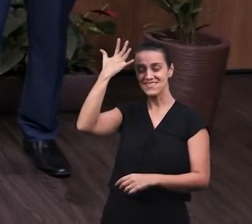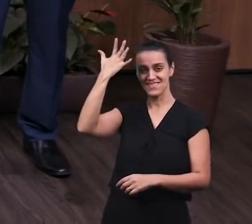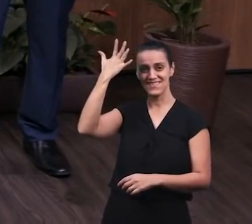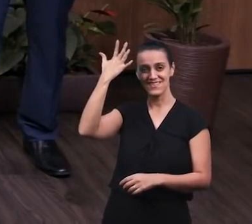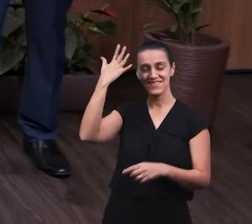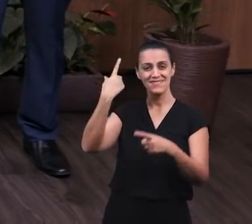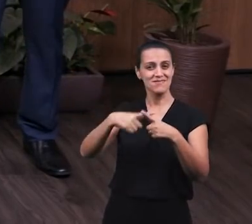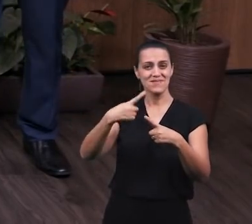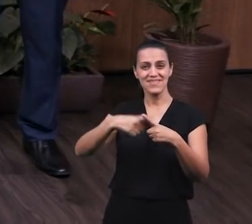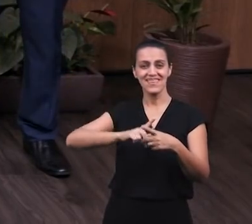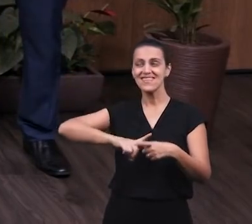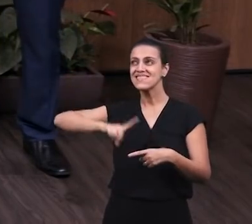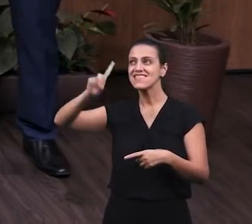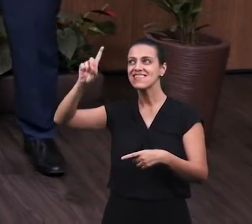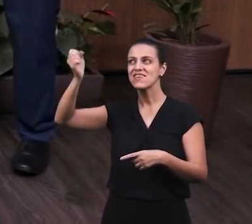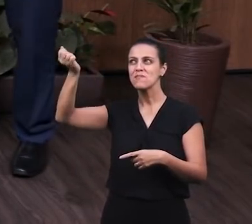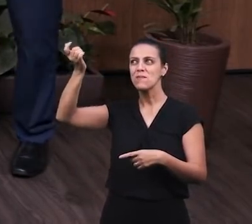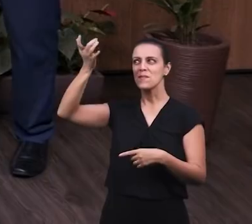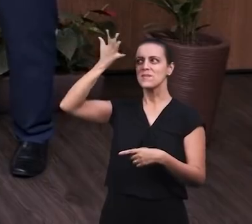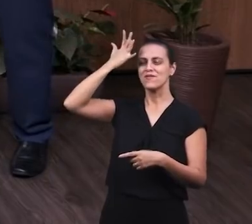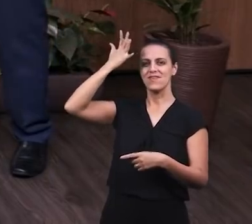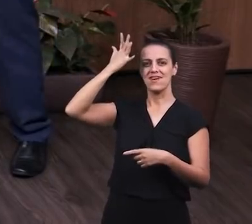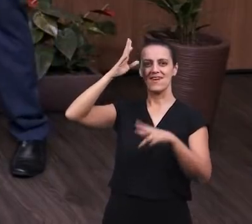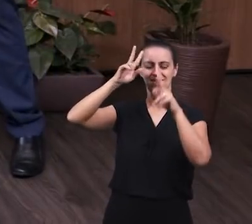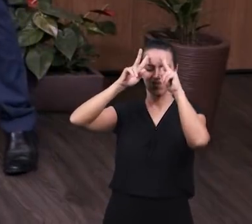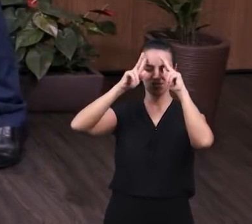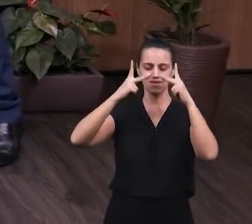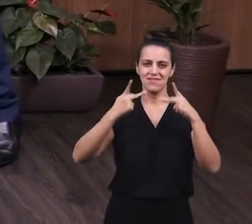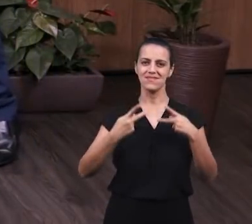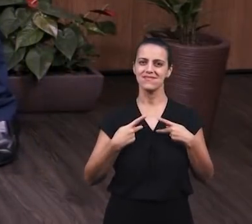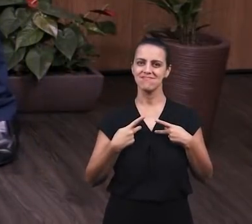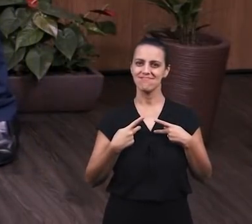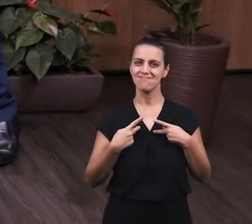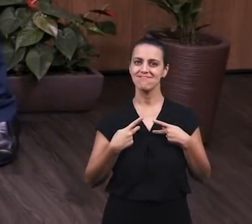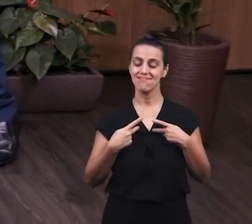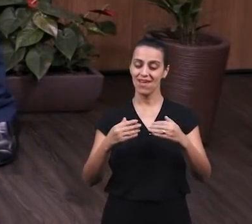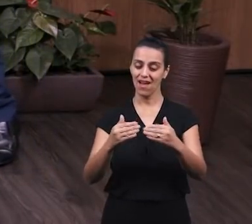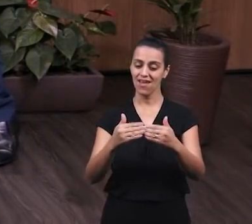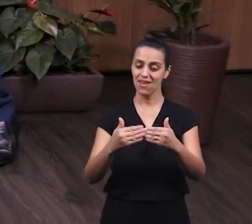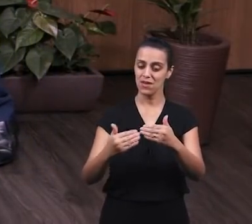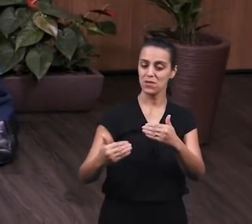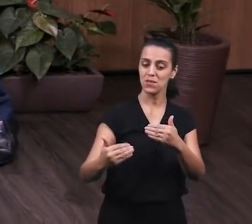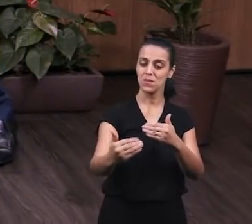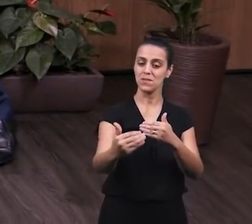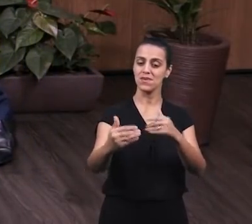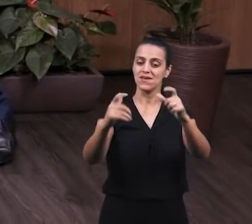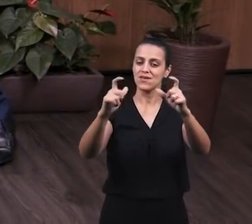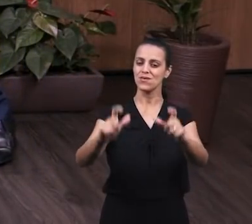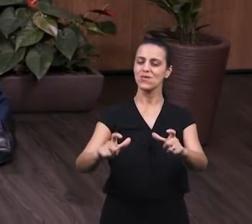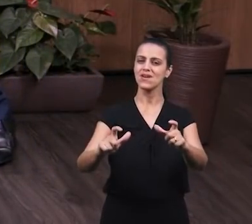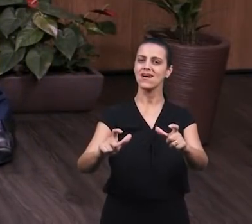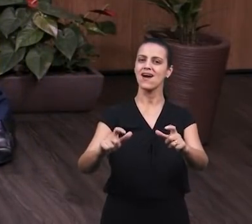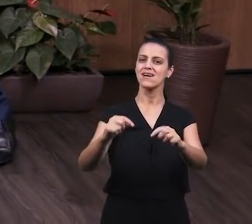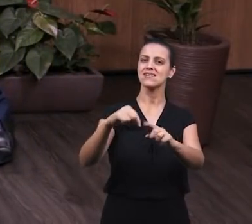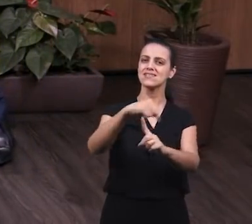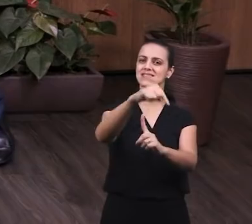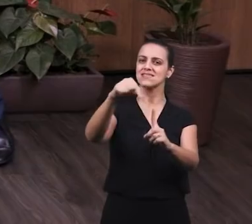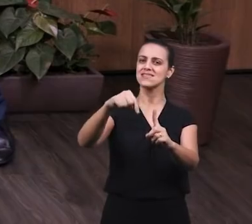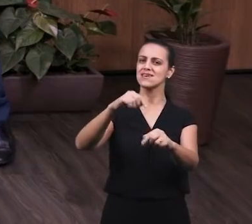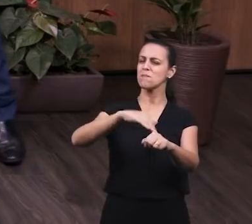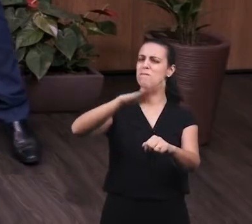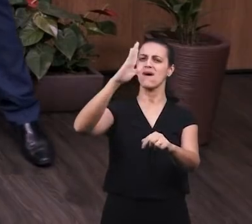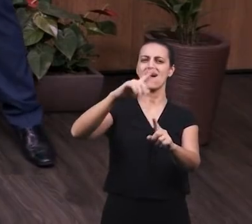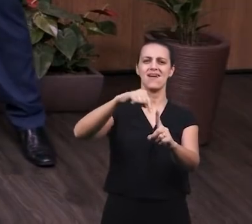se revela ao homem. É a partir daqui que o homem entra no Santíssimo ou